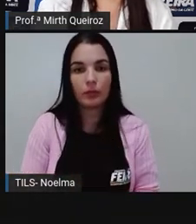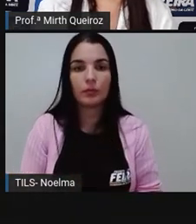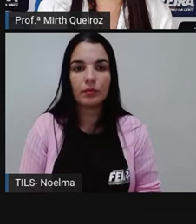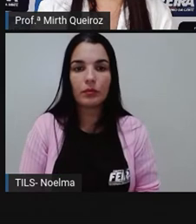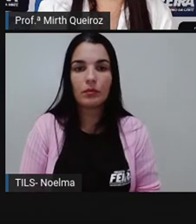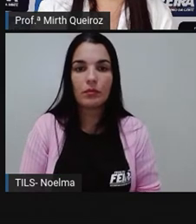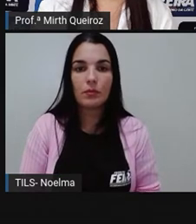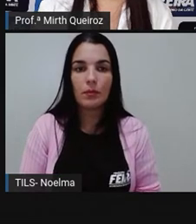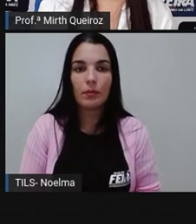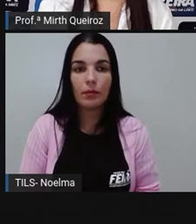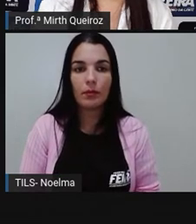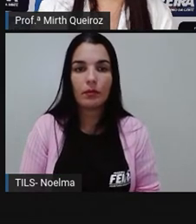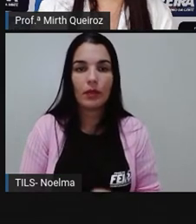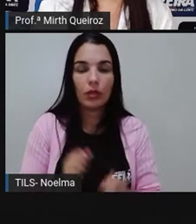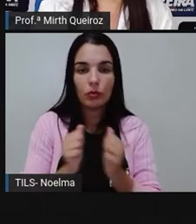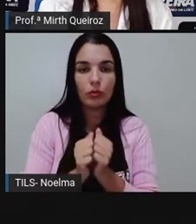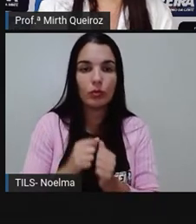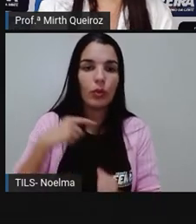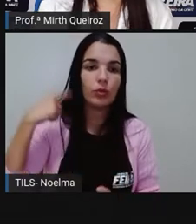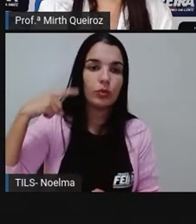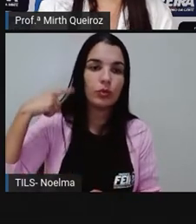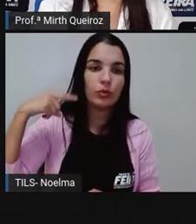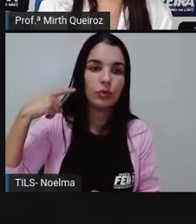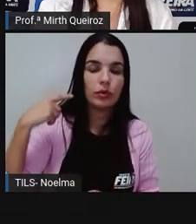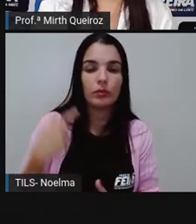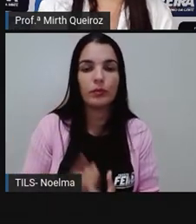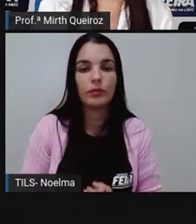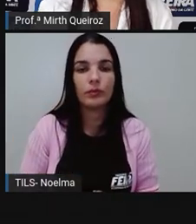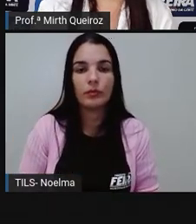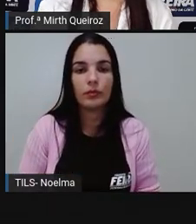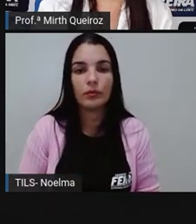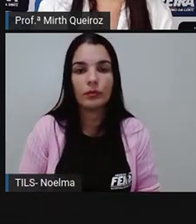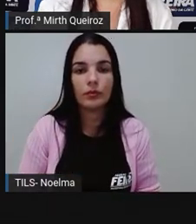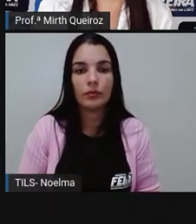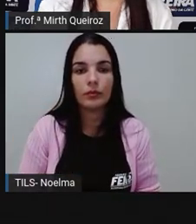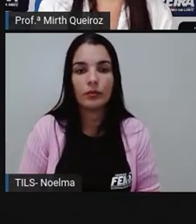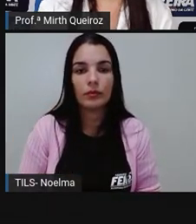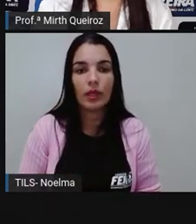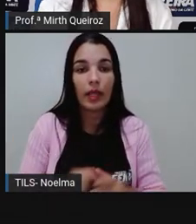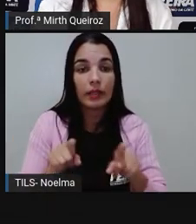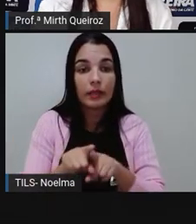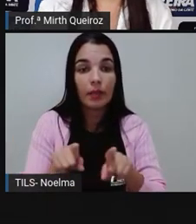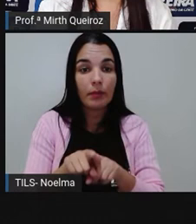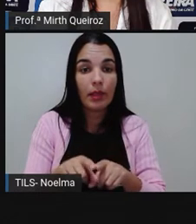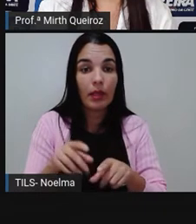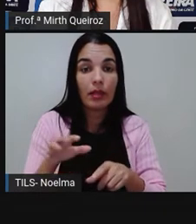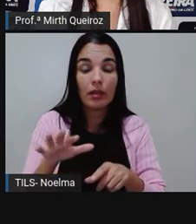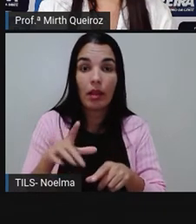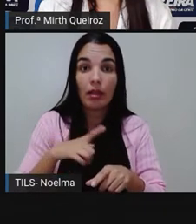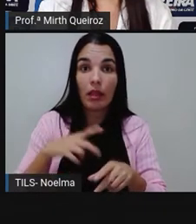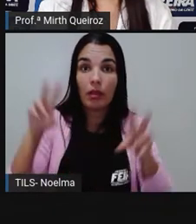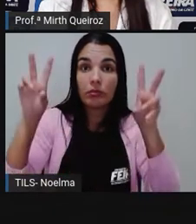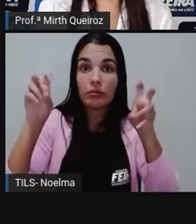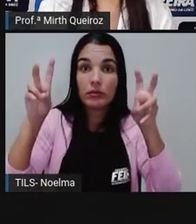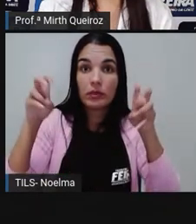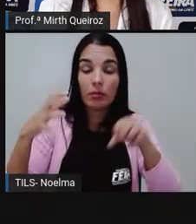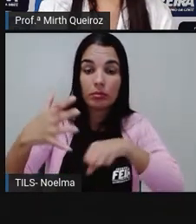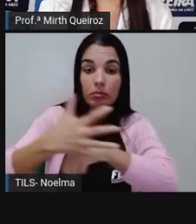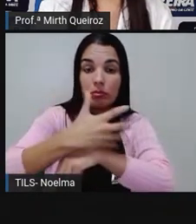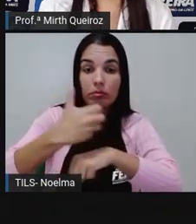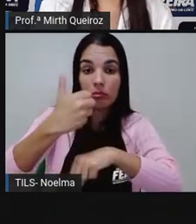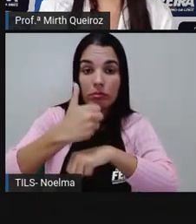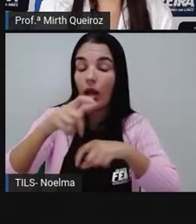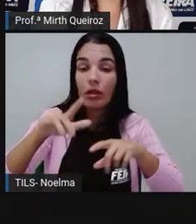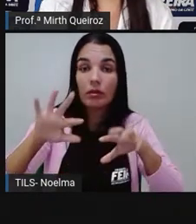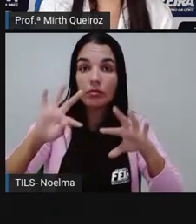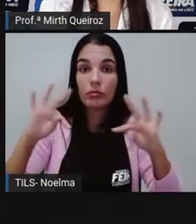Os deputados estaduais, certo? E para os temas de alcance nacional na bancada federal.